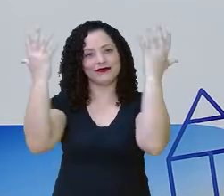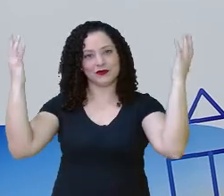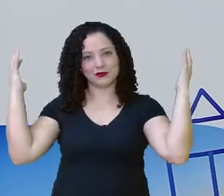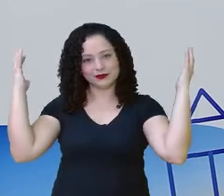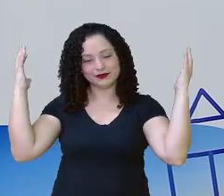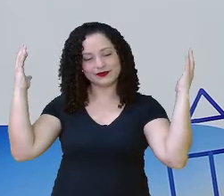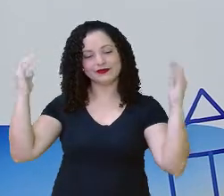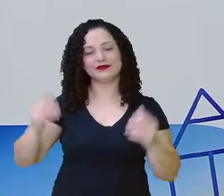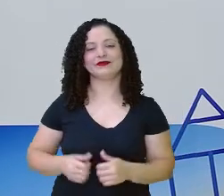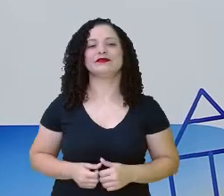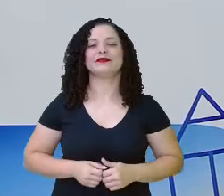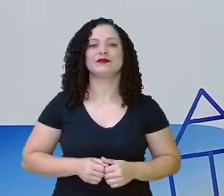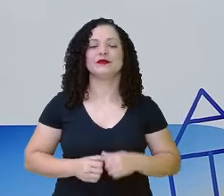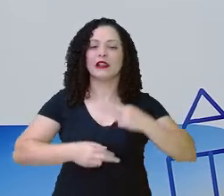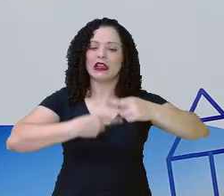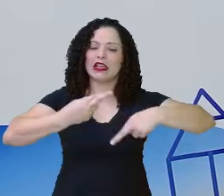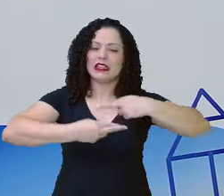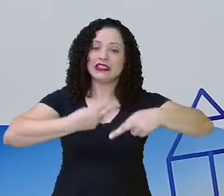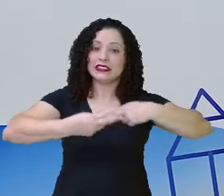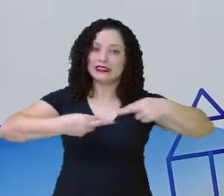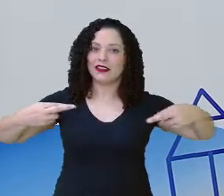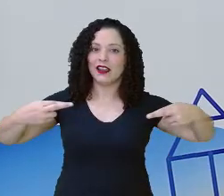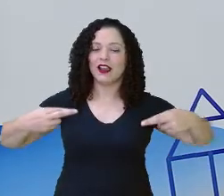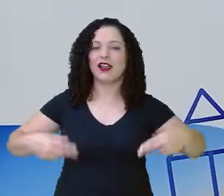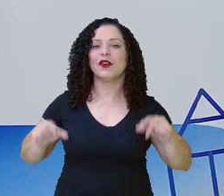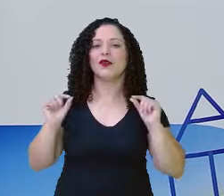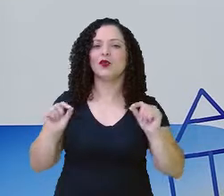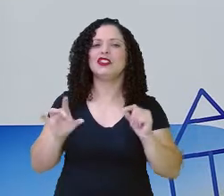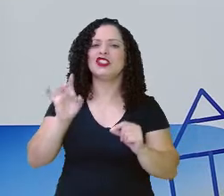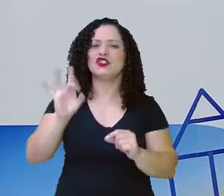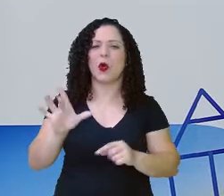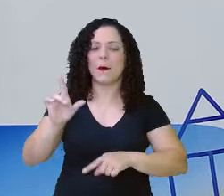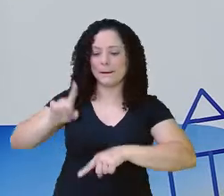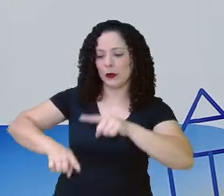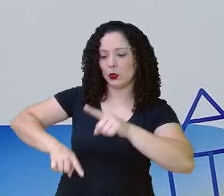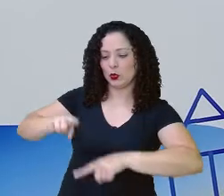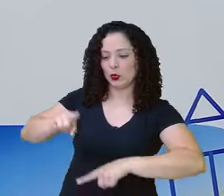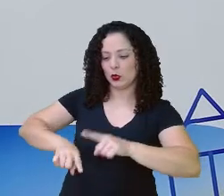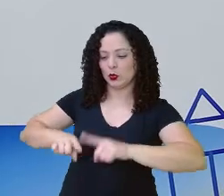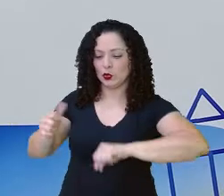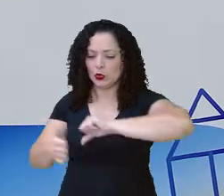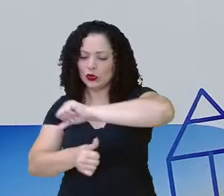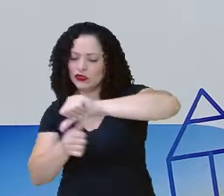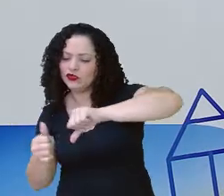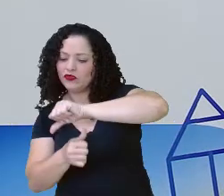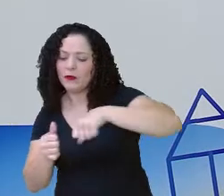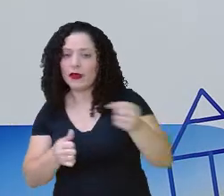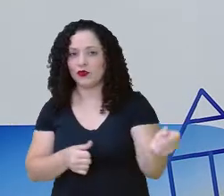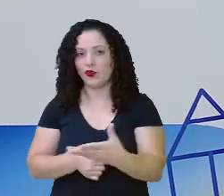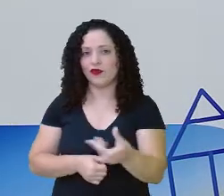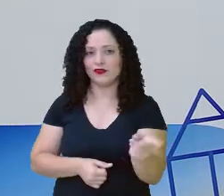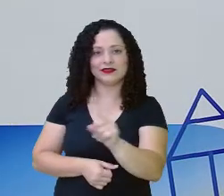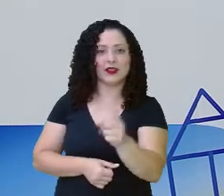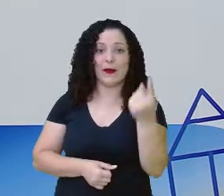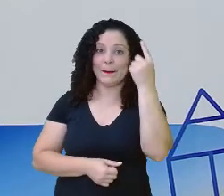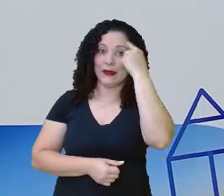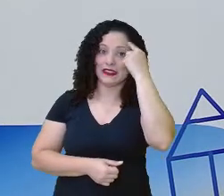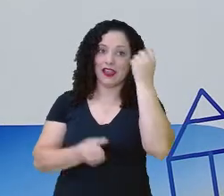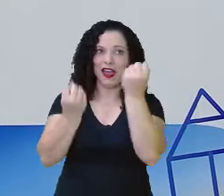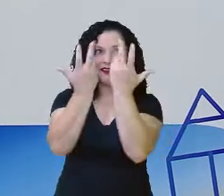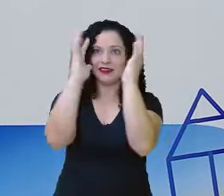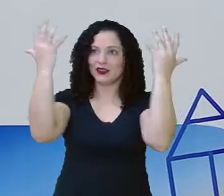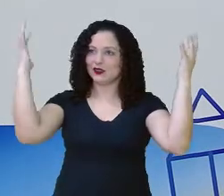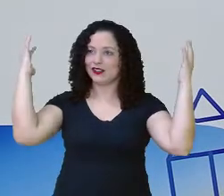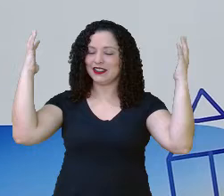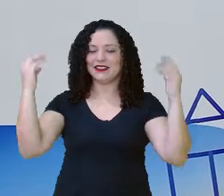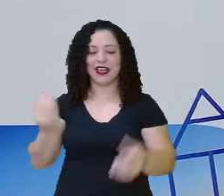Quando a gente fala em reciclagem, a gente está falando muito mais do que somente pegar o material e construir uma outra coisa. É pensar também no meio ambiente,